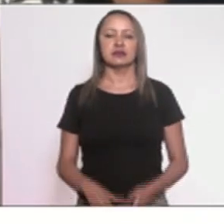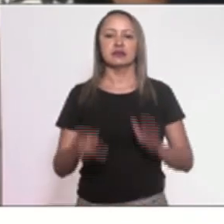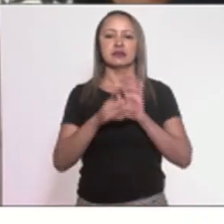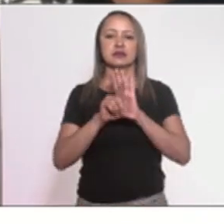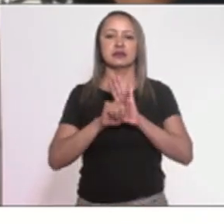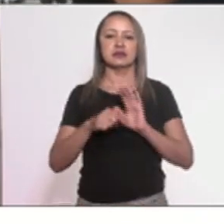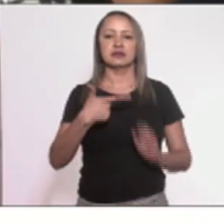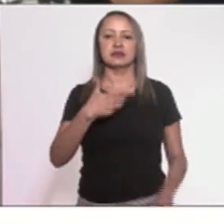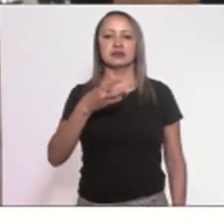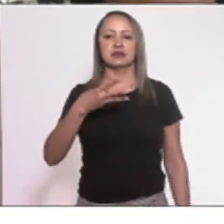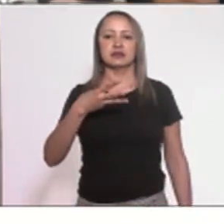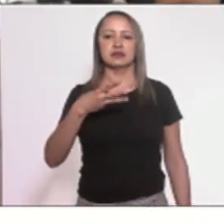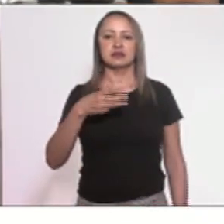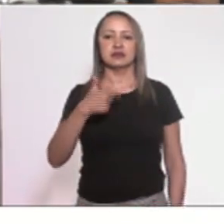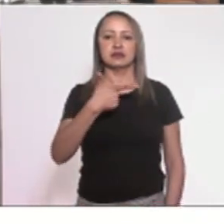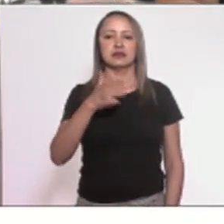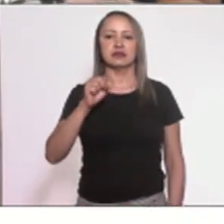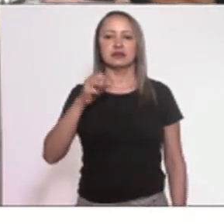projeto de lei